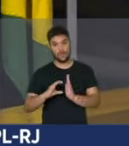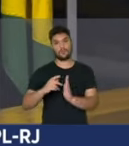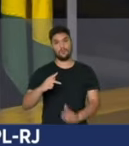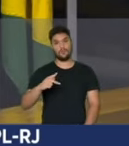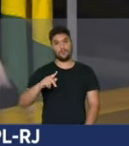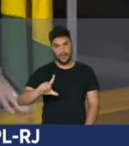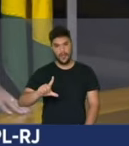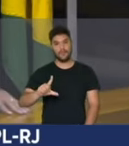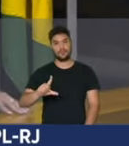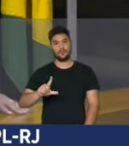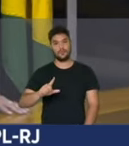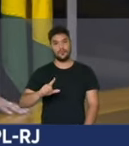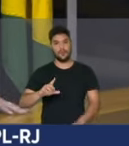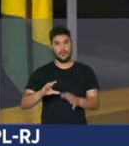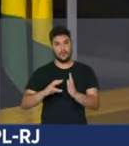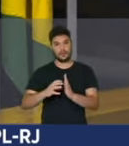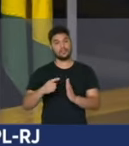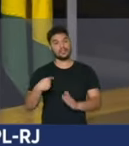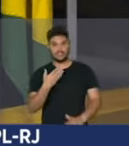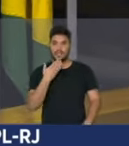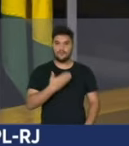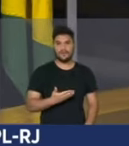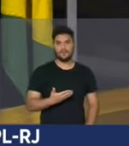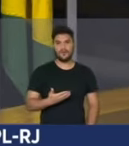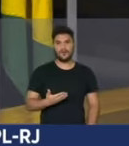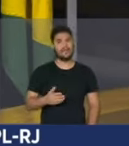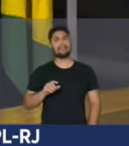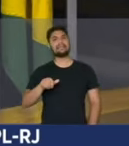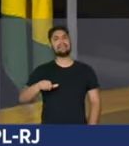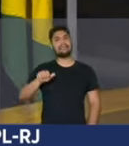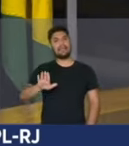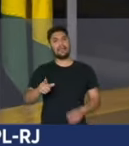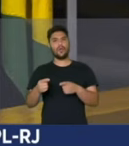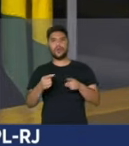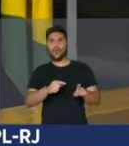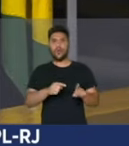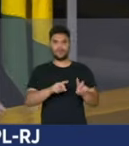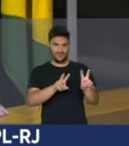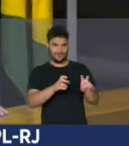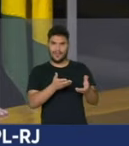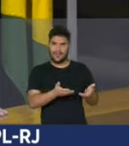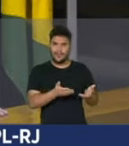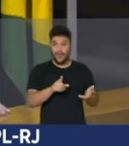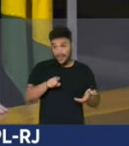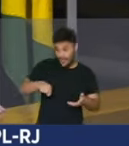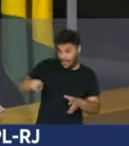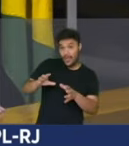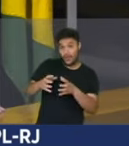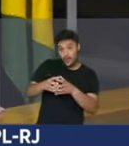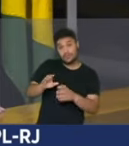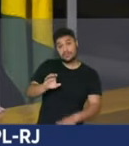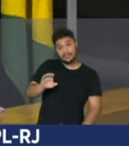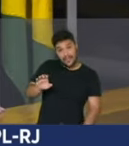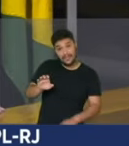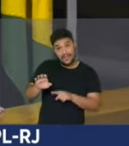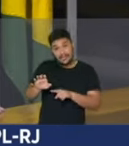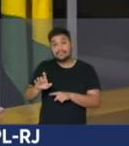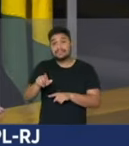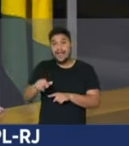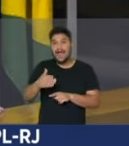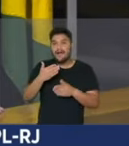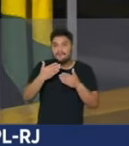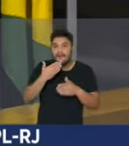é óbvio que nós somos favoráveis quem é contra a pautas como essas são eles que são favoráveis já o